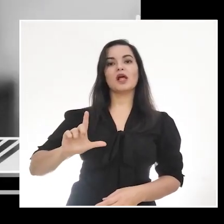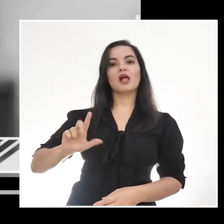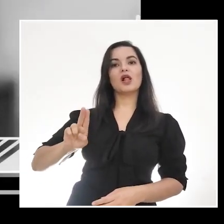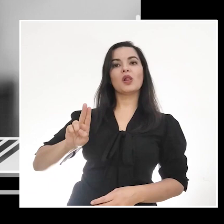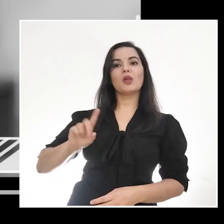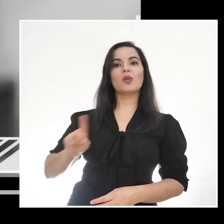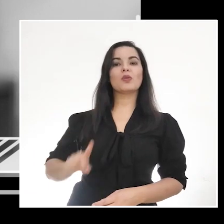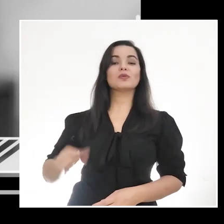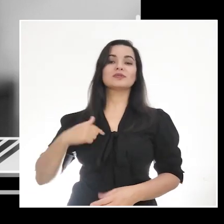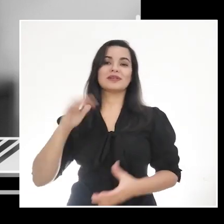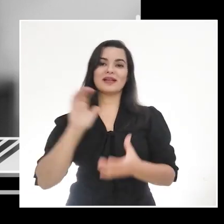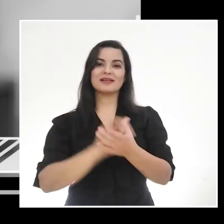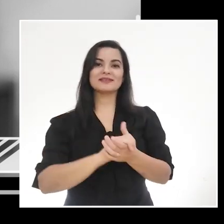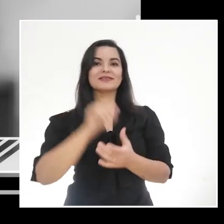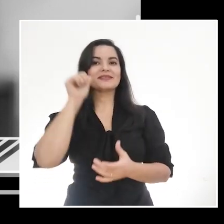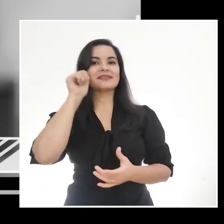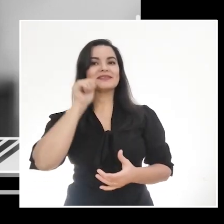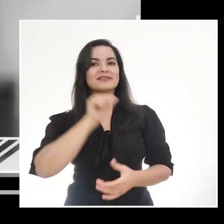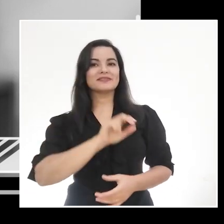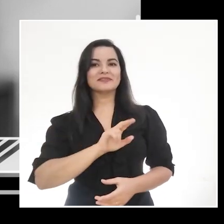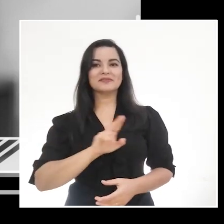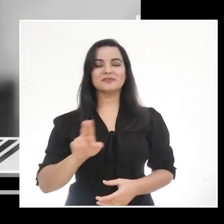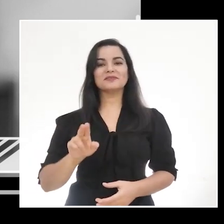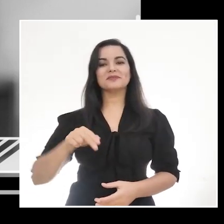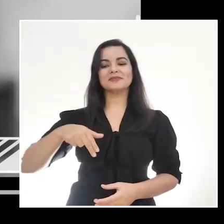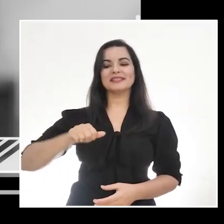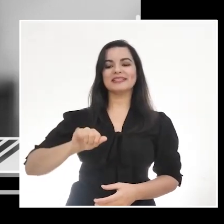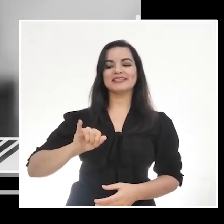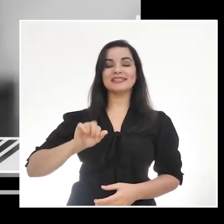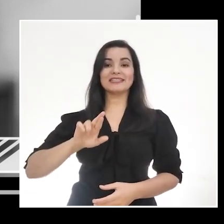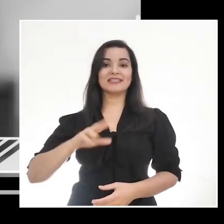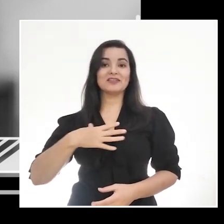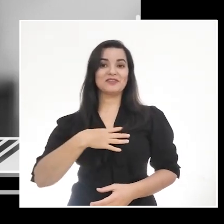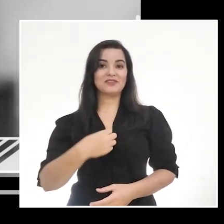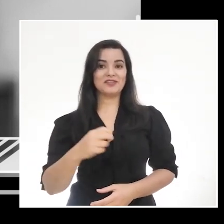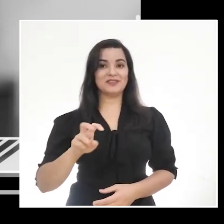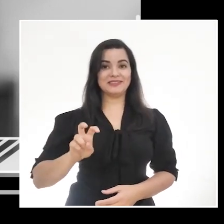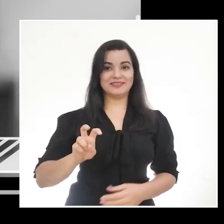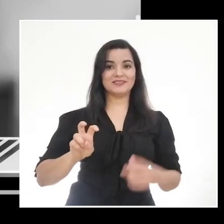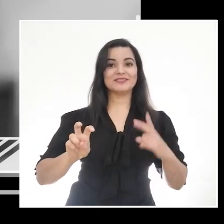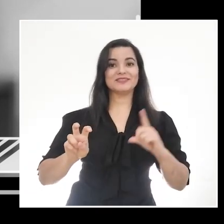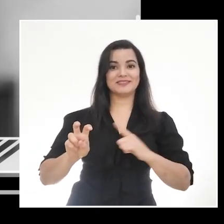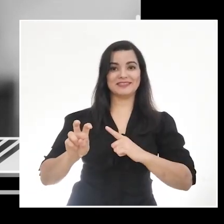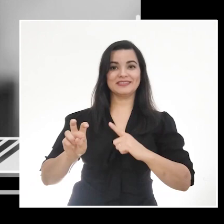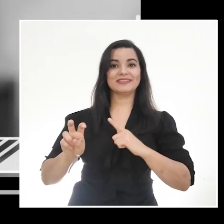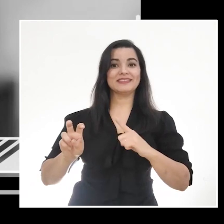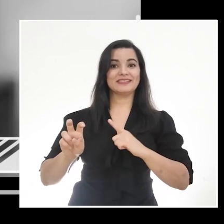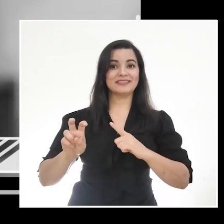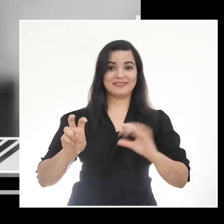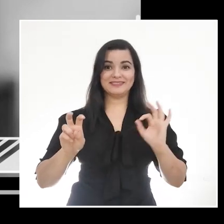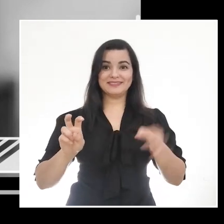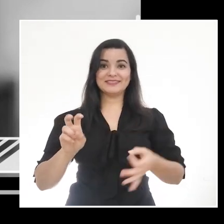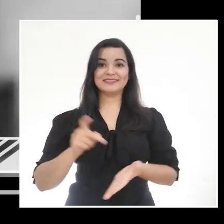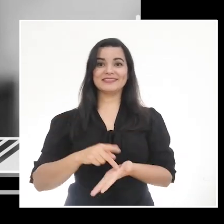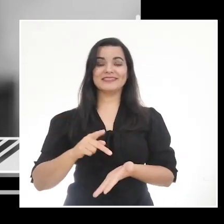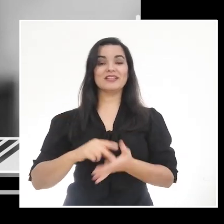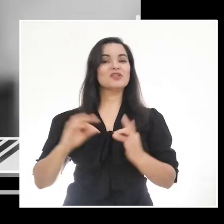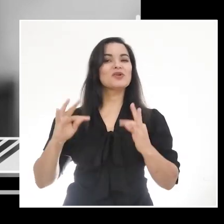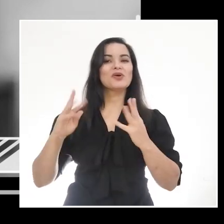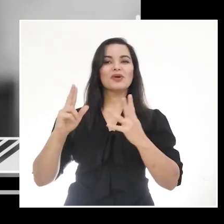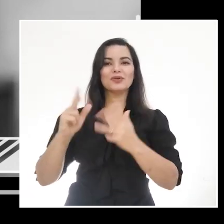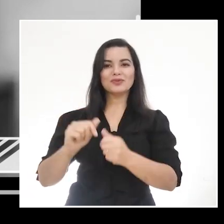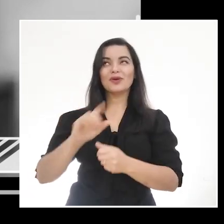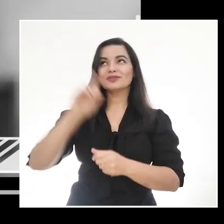da Igreja Presbiteriana Luz em Goiânia, casado com uma princesa cujo nome é Nair e tenho 5